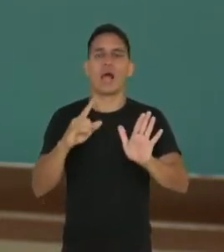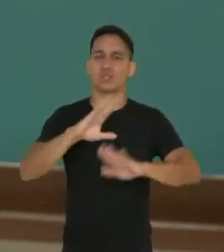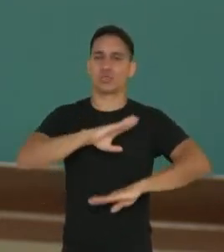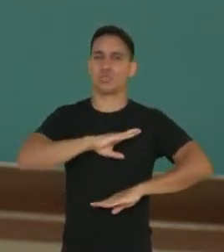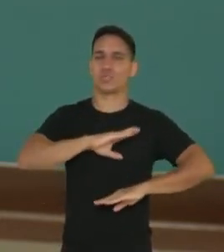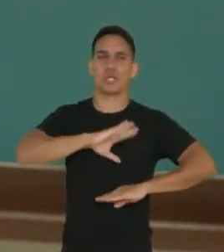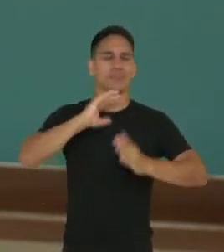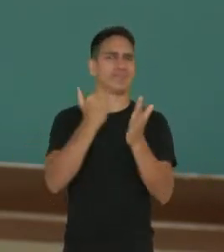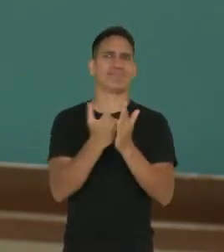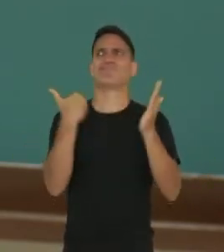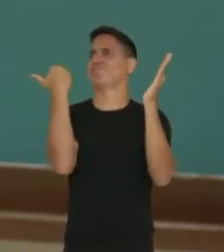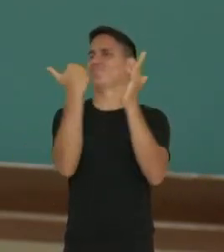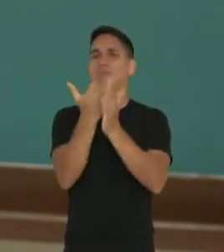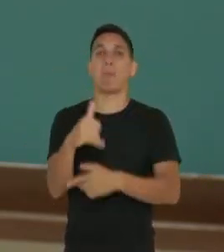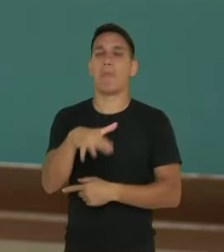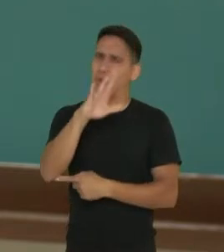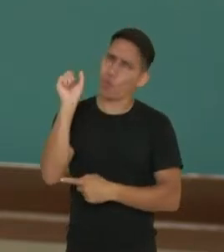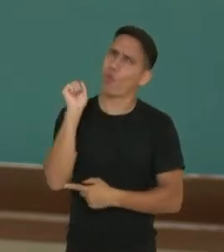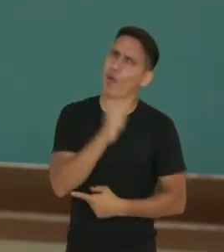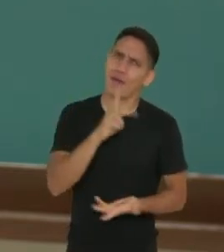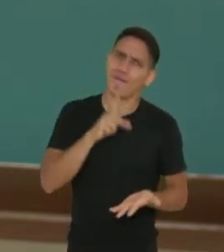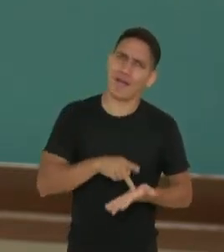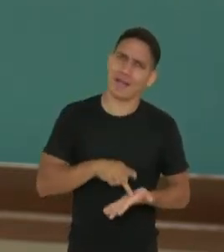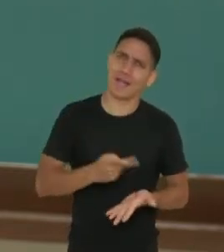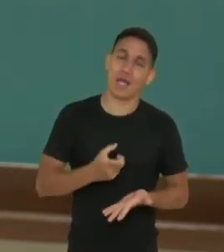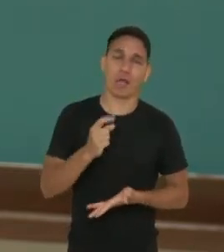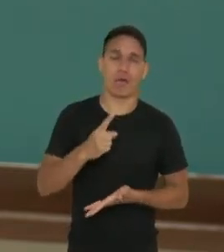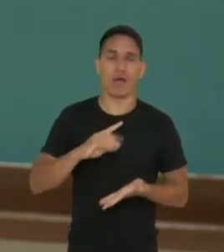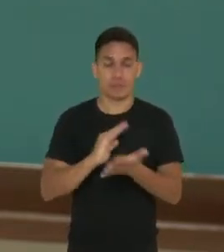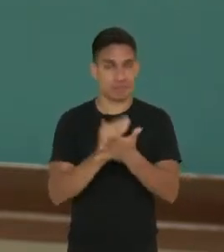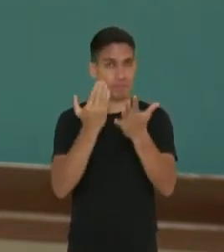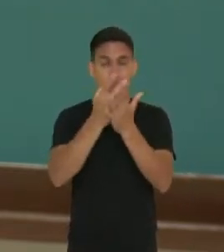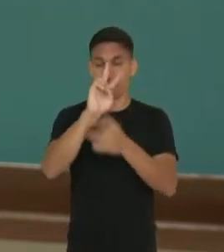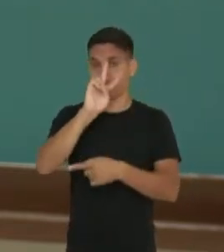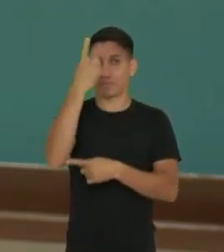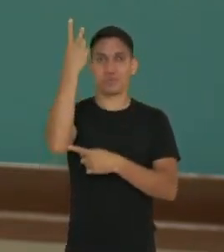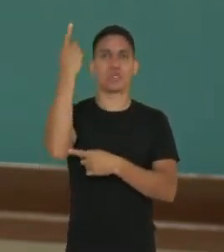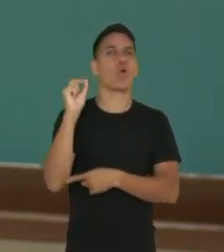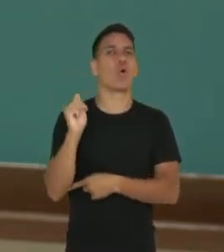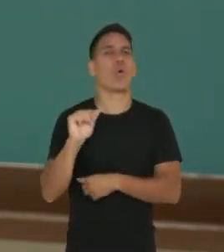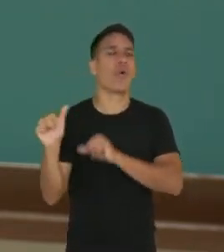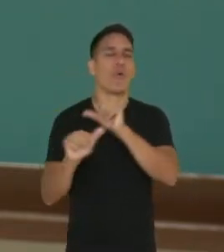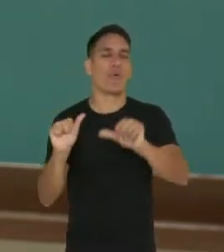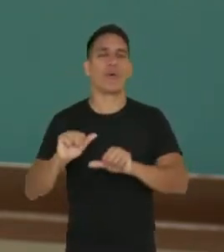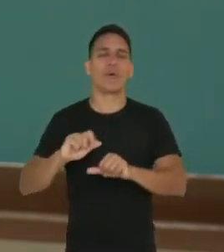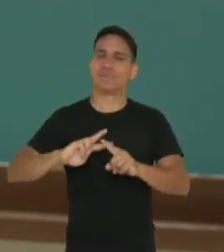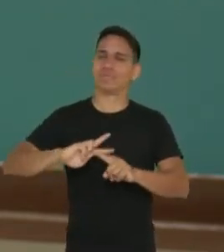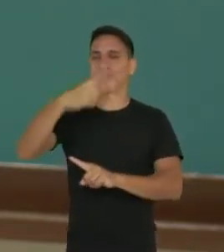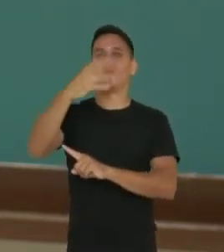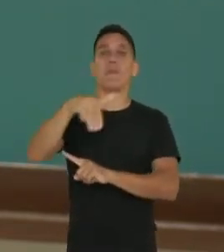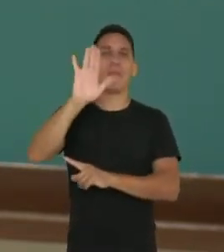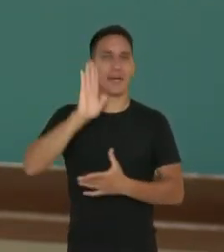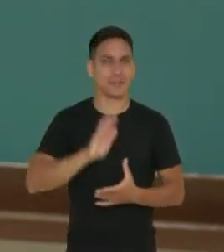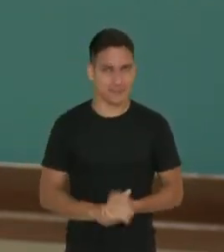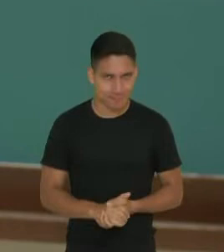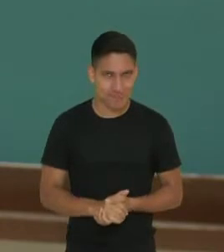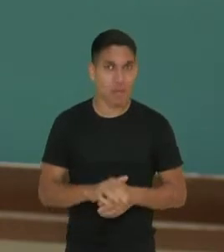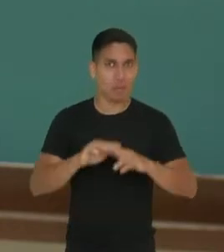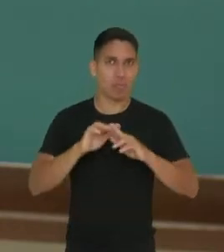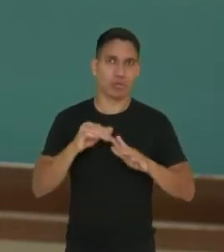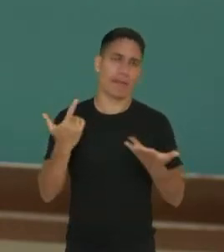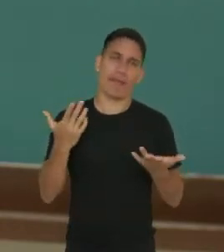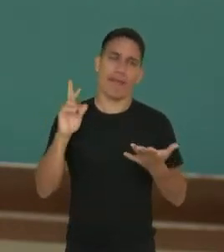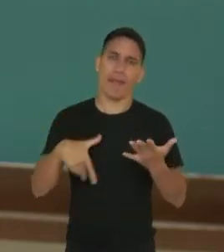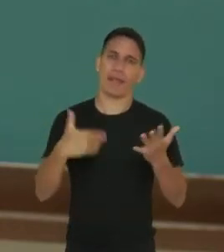que é realmente, né? Então torna o fato muito maior do que é, né? Então é um